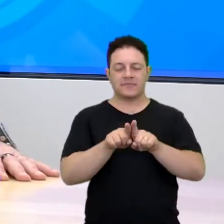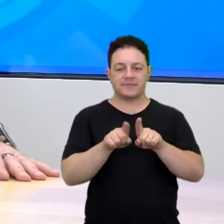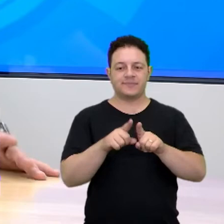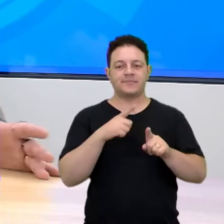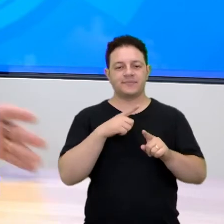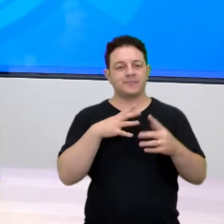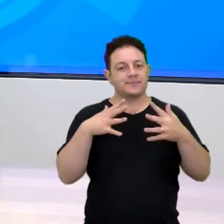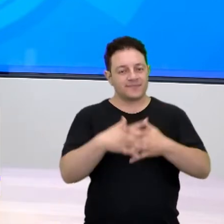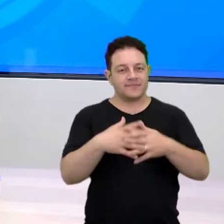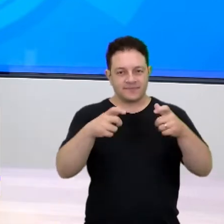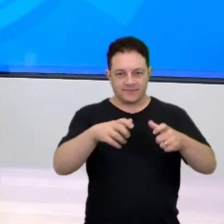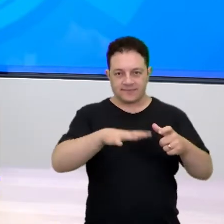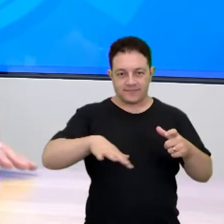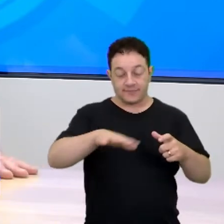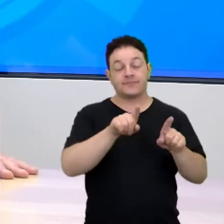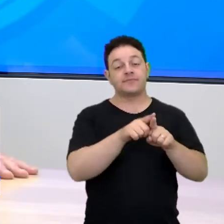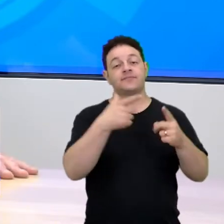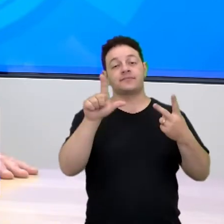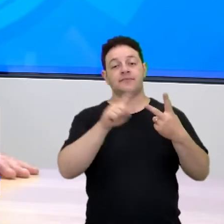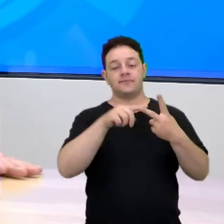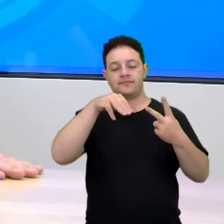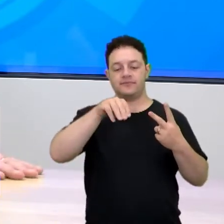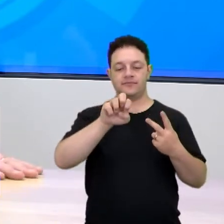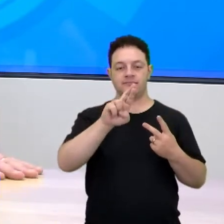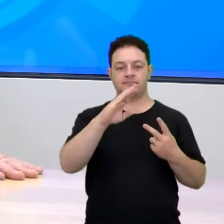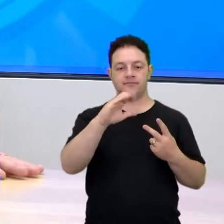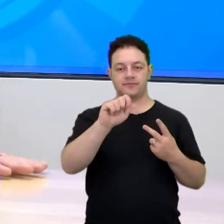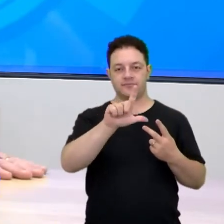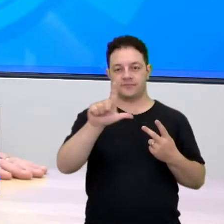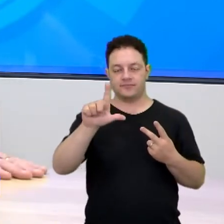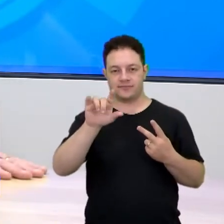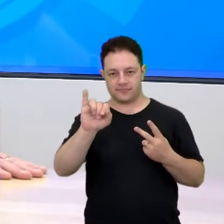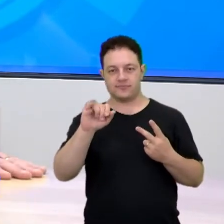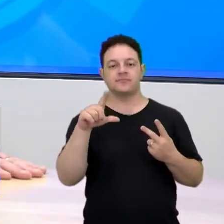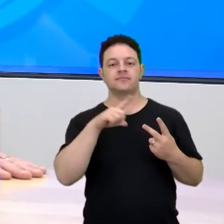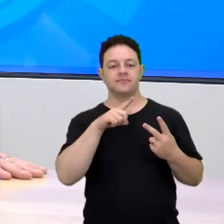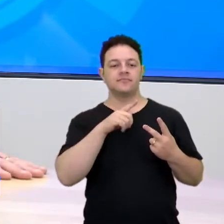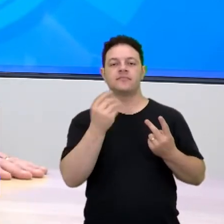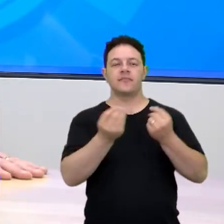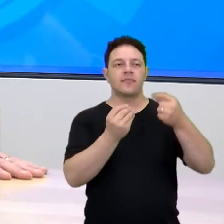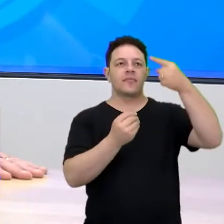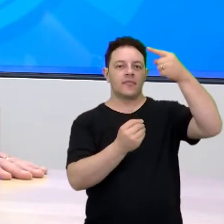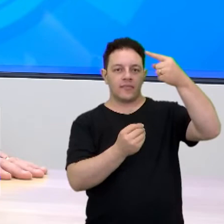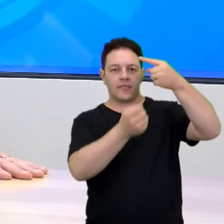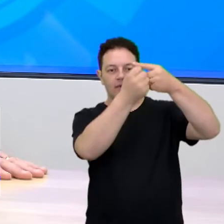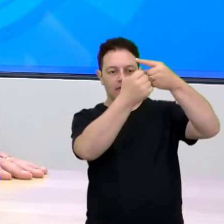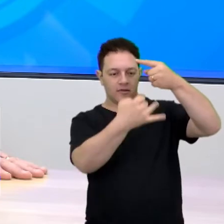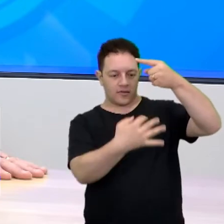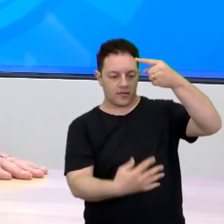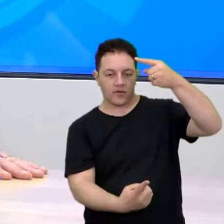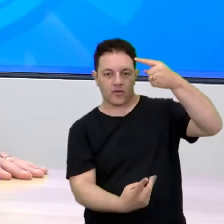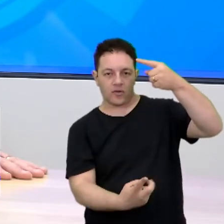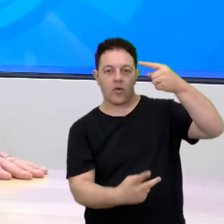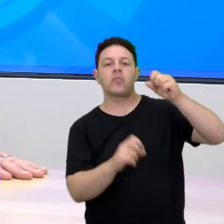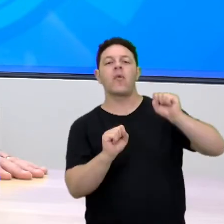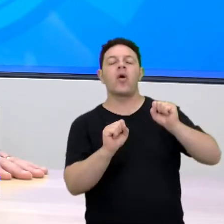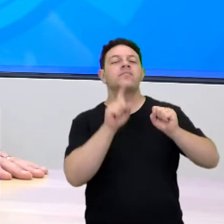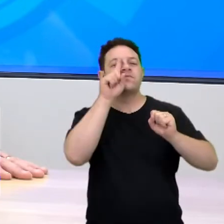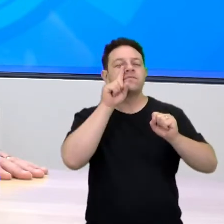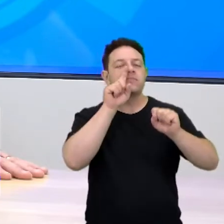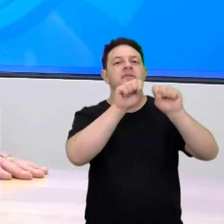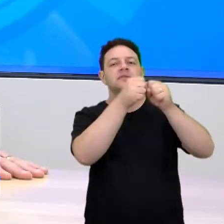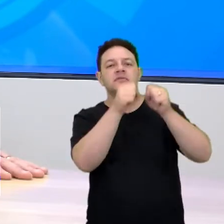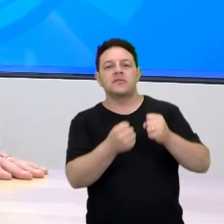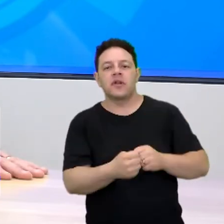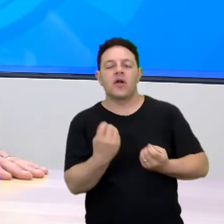na região. E aí nós temos a escala de Mercalli, que ele tem lá a questão da intensidade de destruição, principalmente